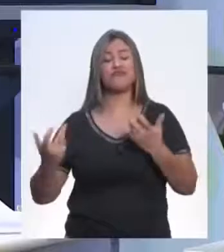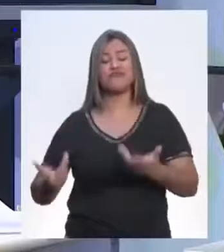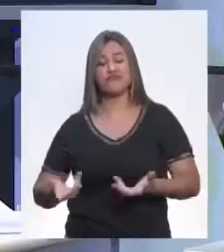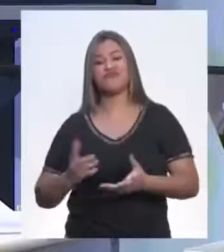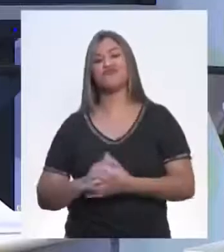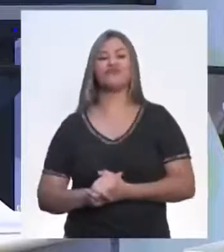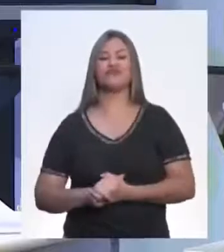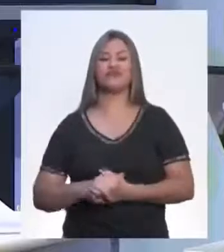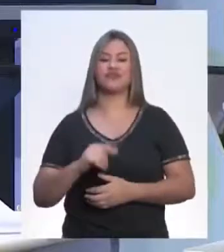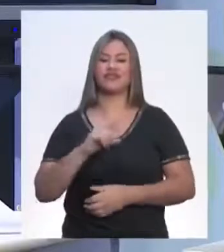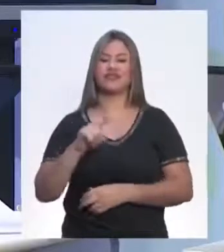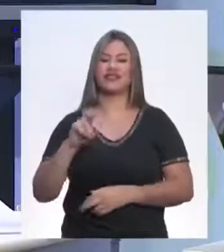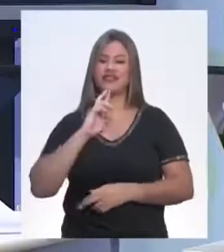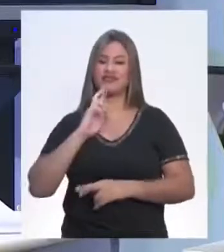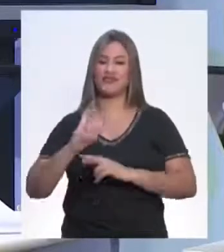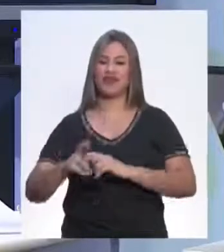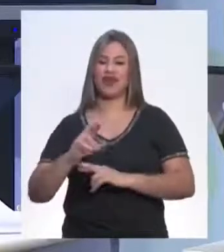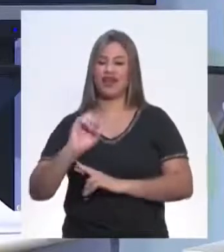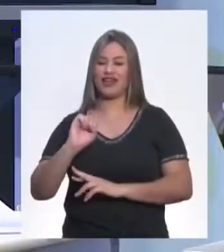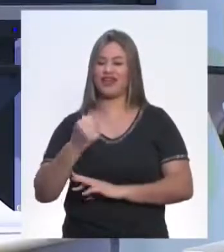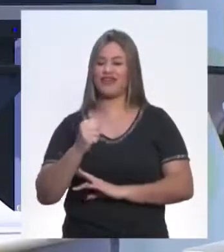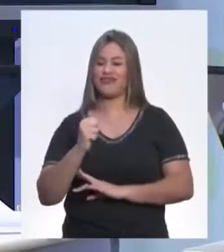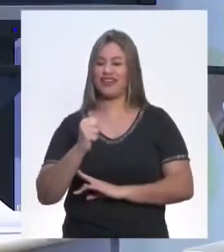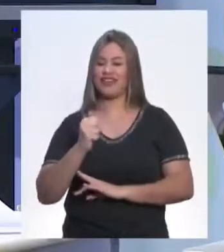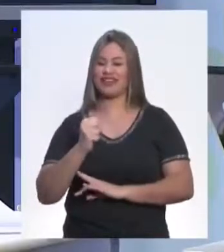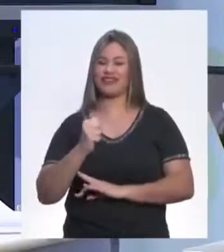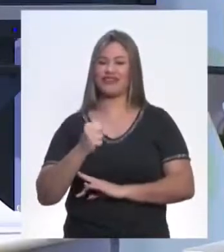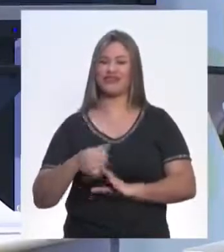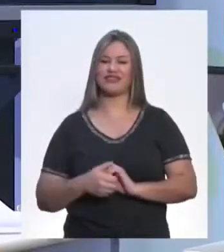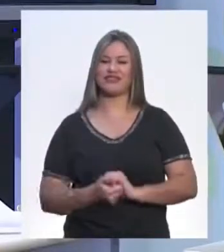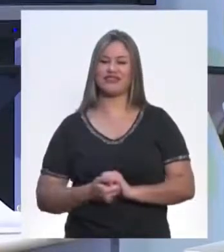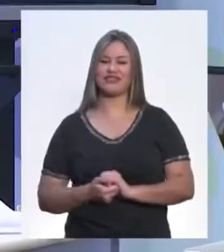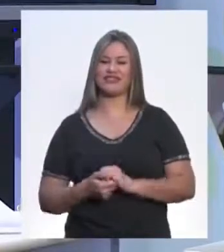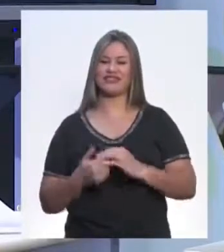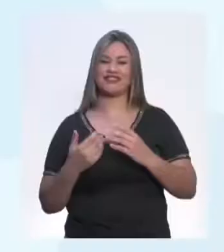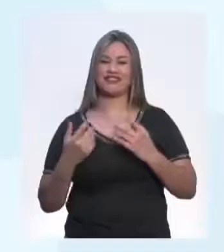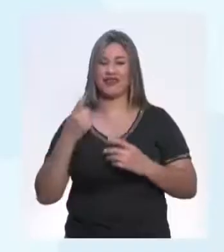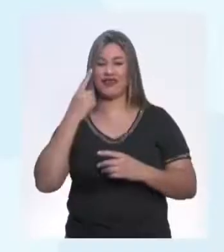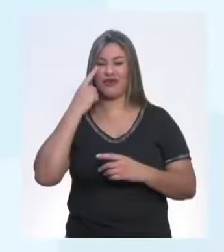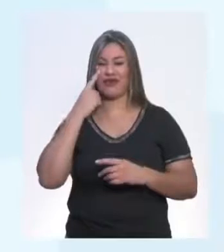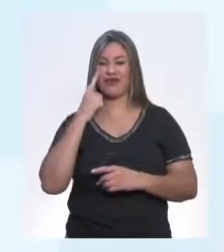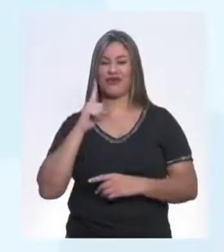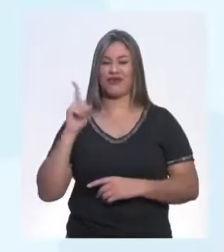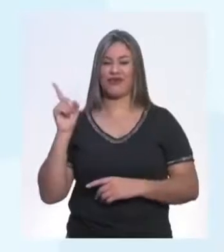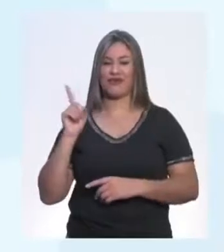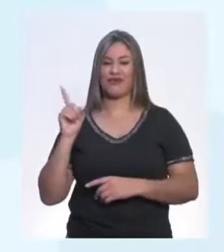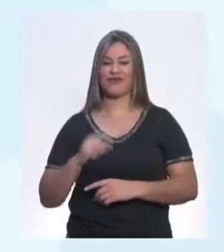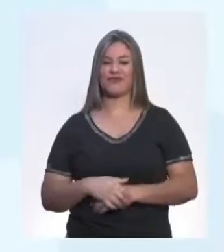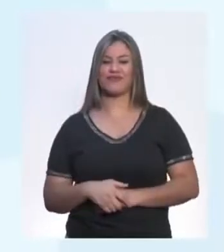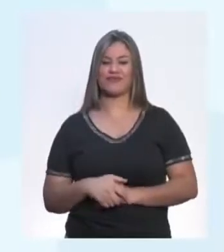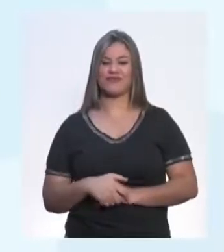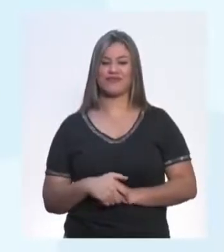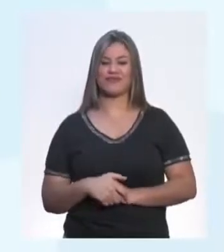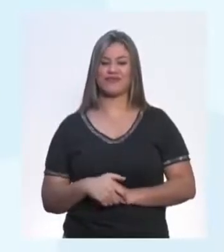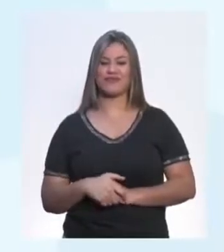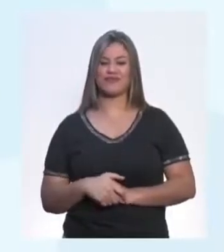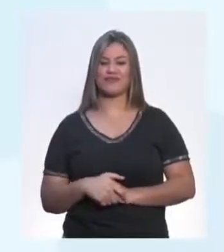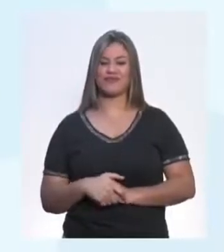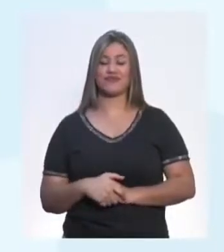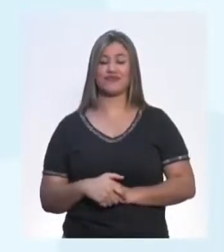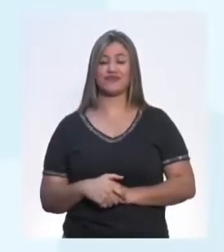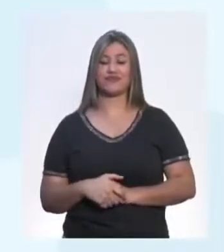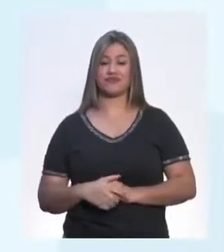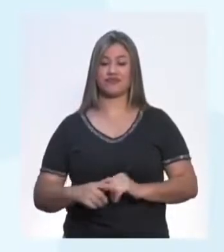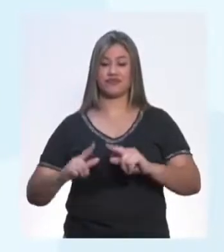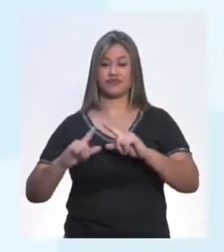você respondeu 8, tá certo. Vou apresentar para vocês a resposta aí na telinha, que é a seguinte. Então, no triângulo